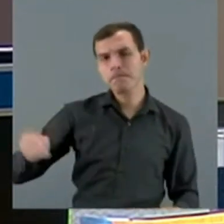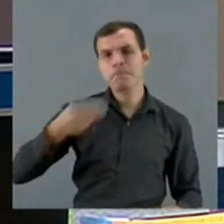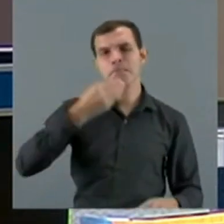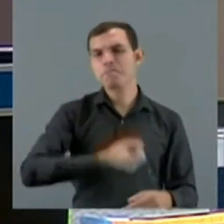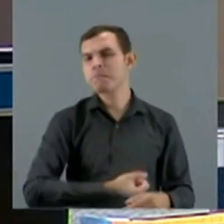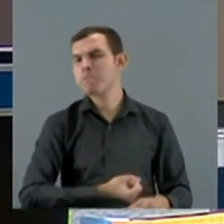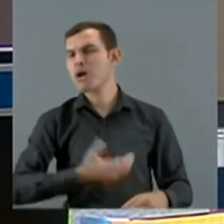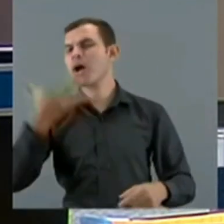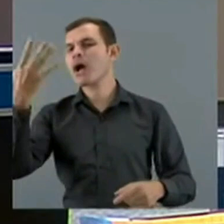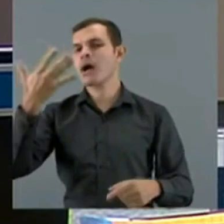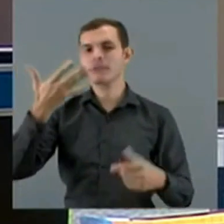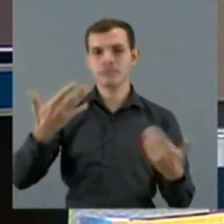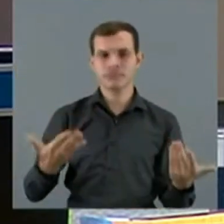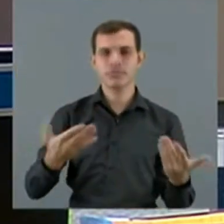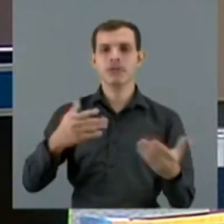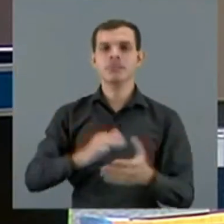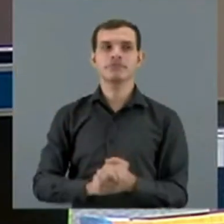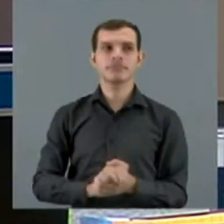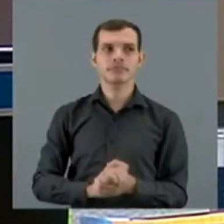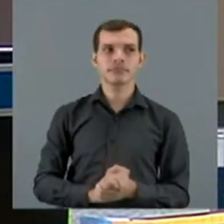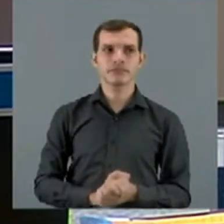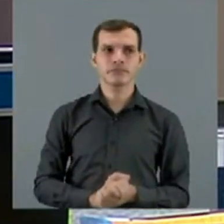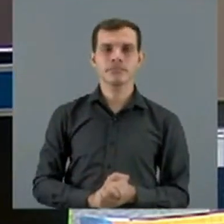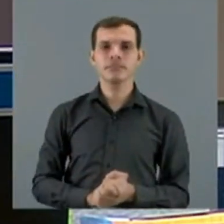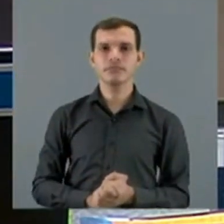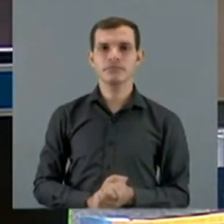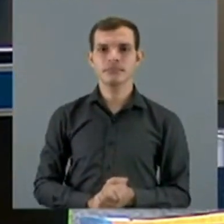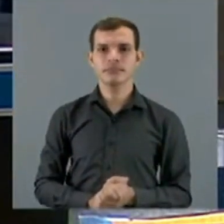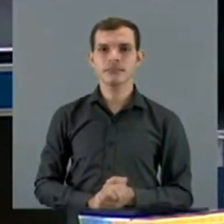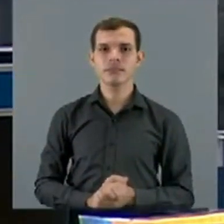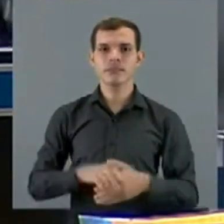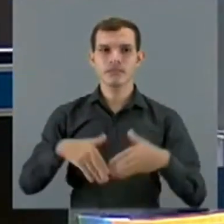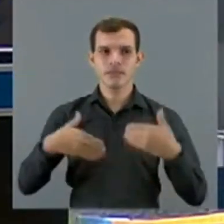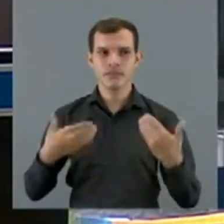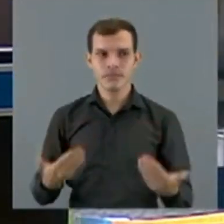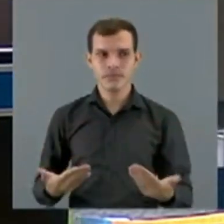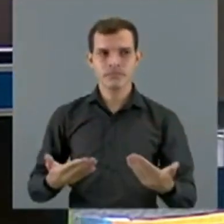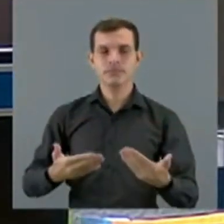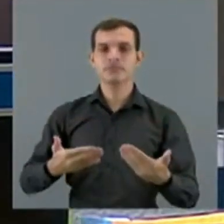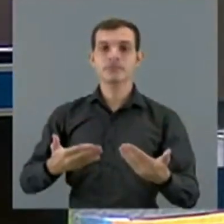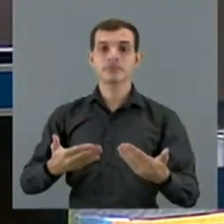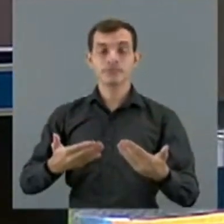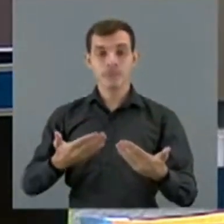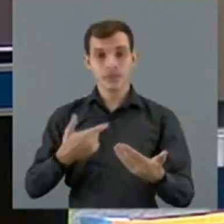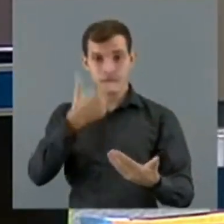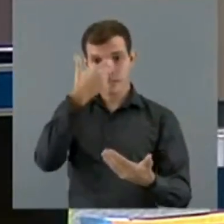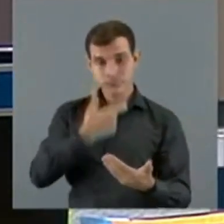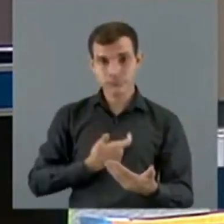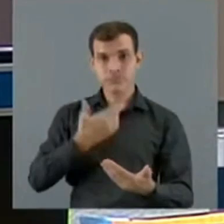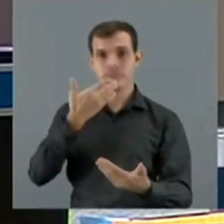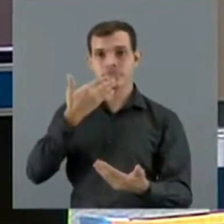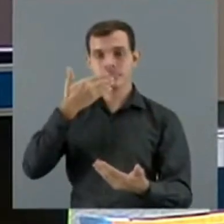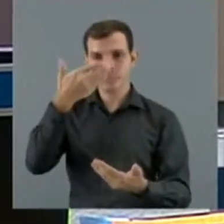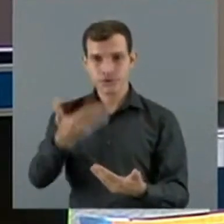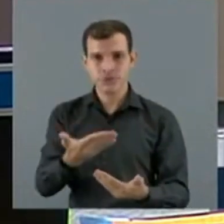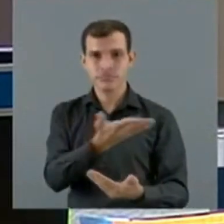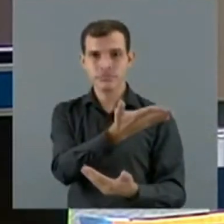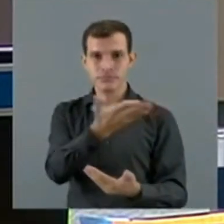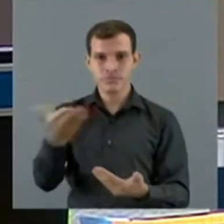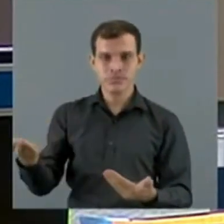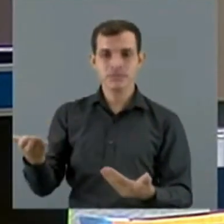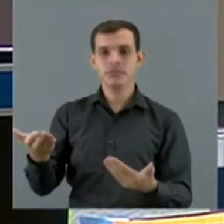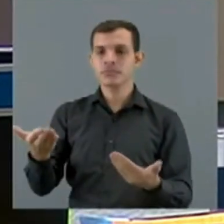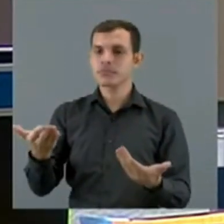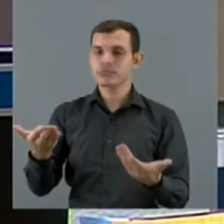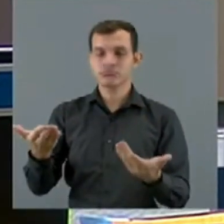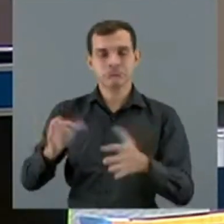atribuição. Por fim, agradeço a generosa atenção e solicitude, me colocando à disposição